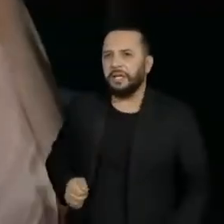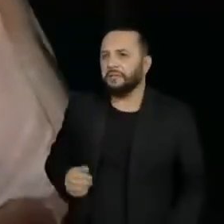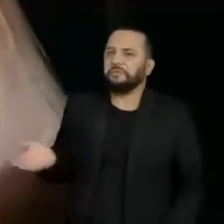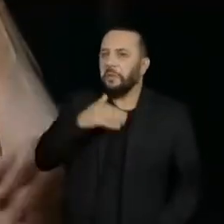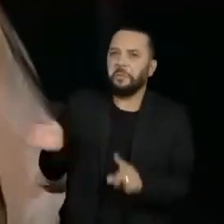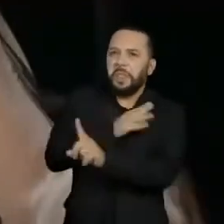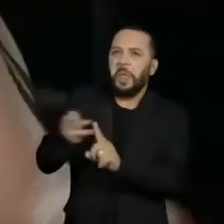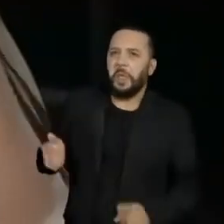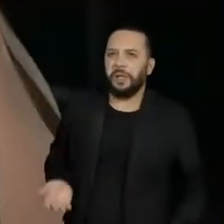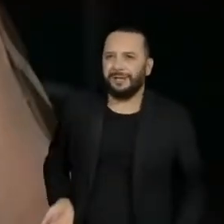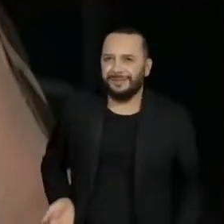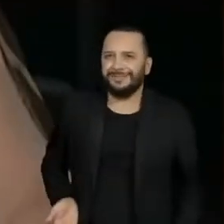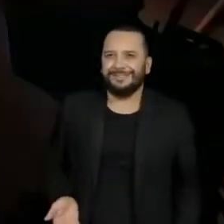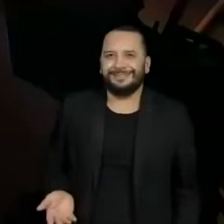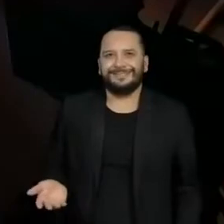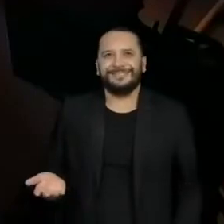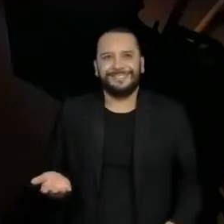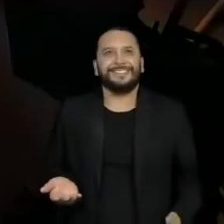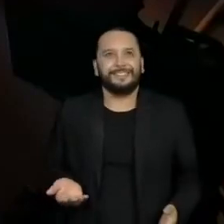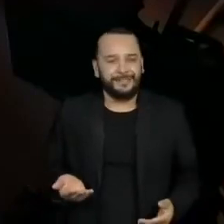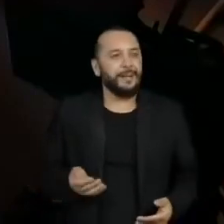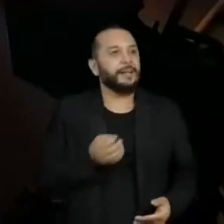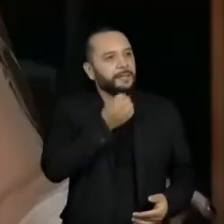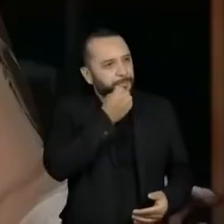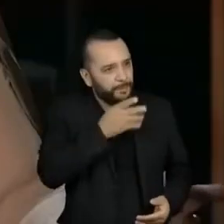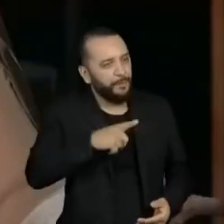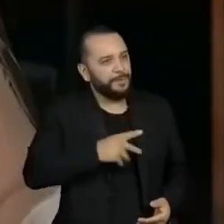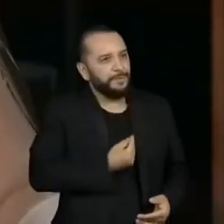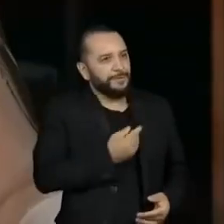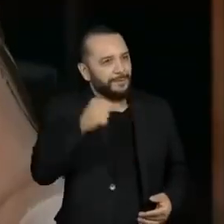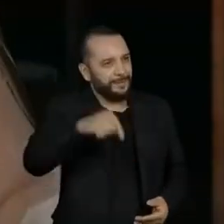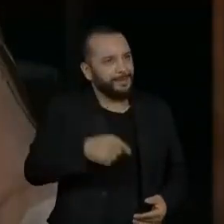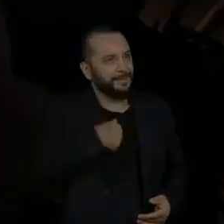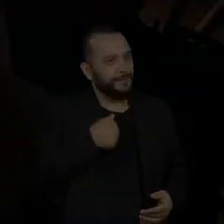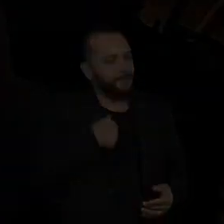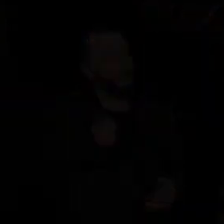cacetete, vamos bater. Ai, que bom ter uma psicóloga aqui.